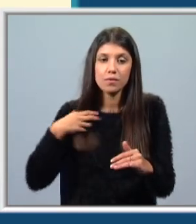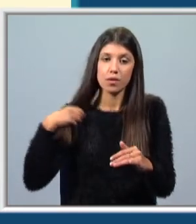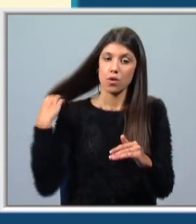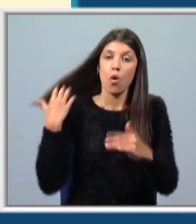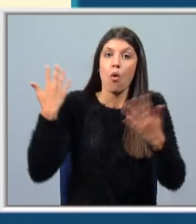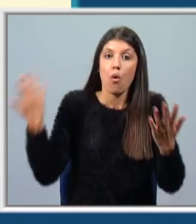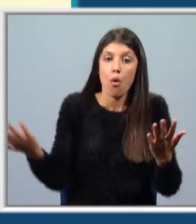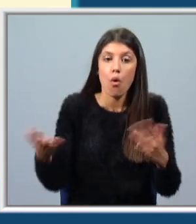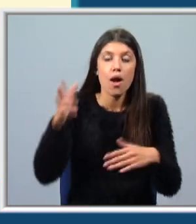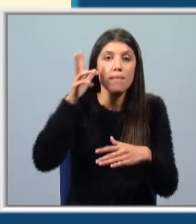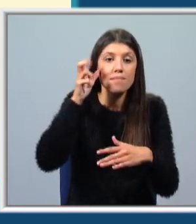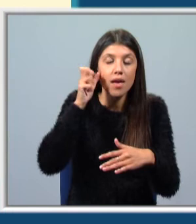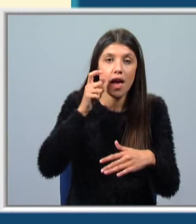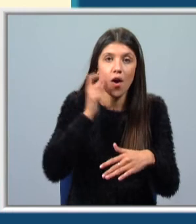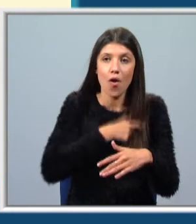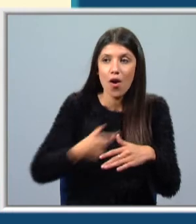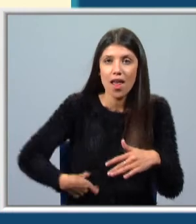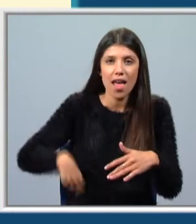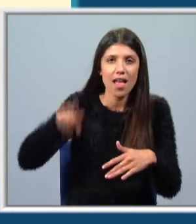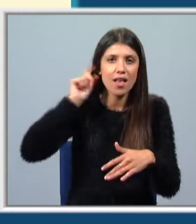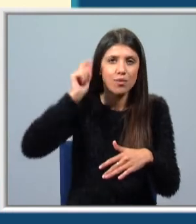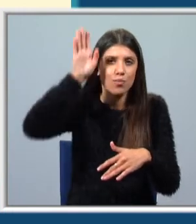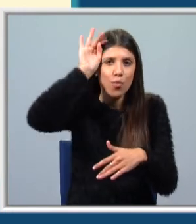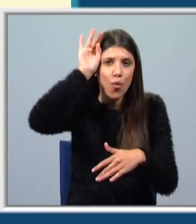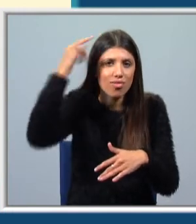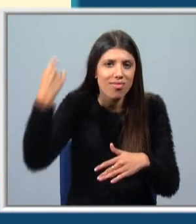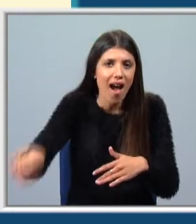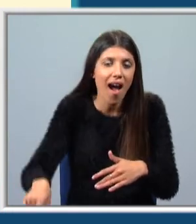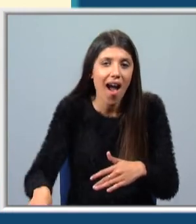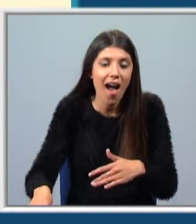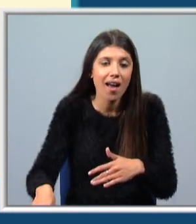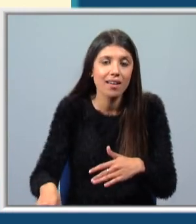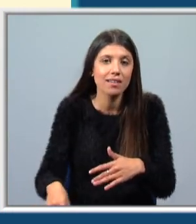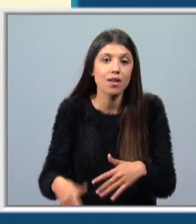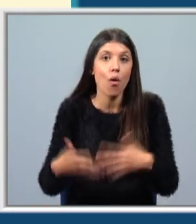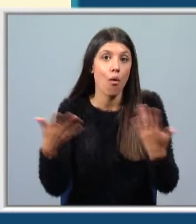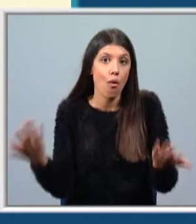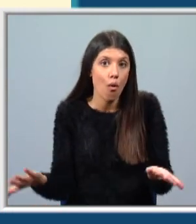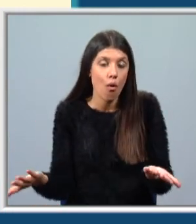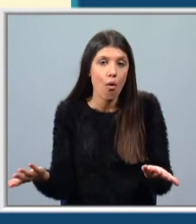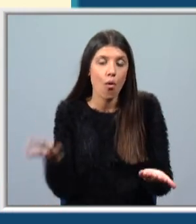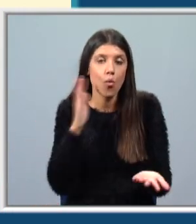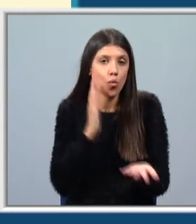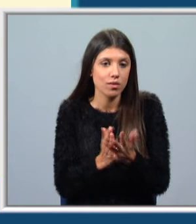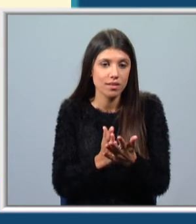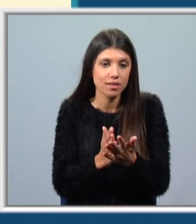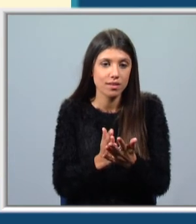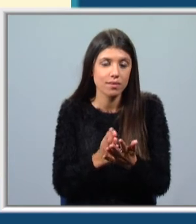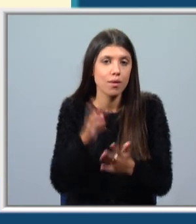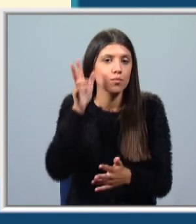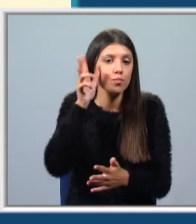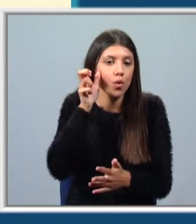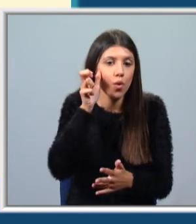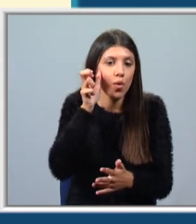Ou ouvia-se: Príncipe com orelhas de burro. Ou, última hipótese,